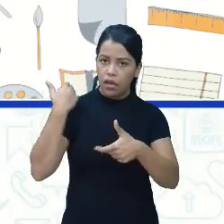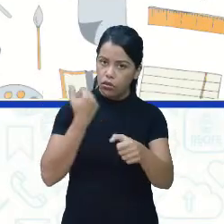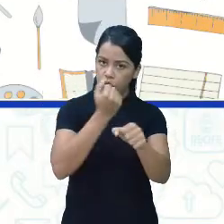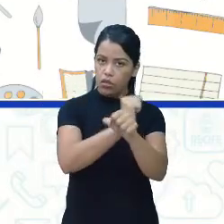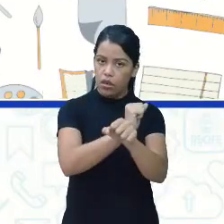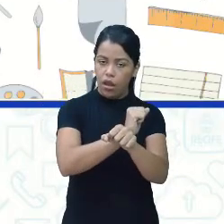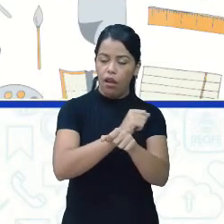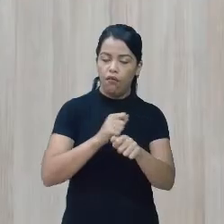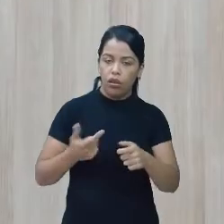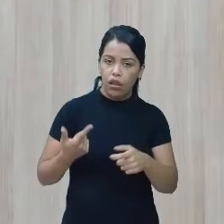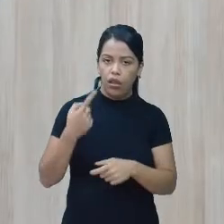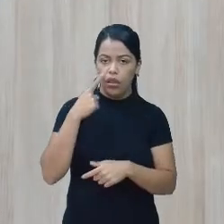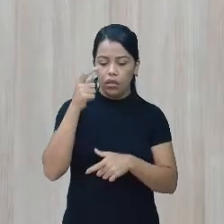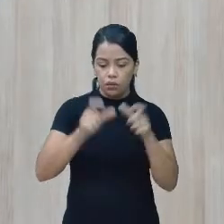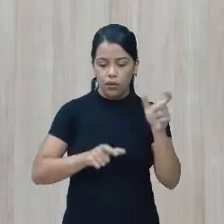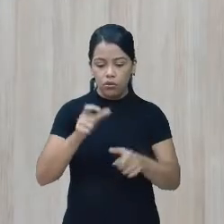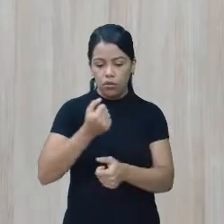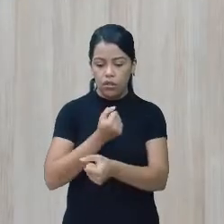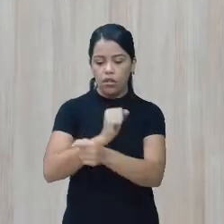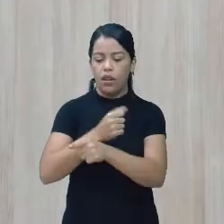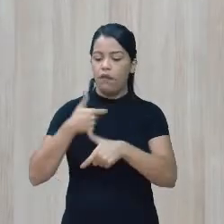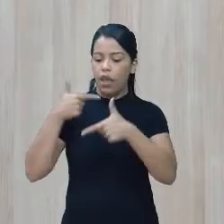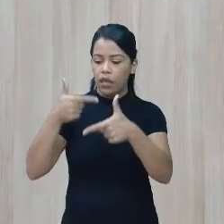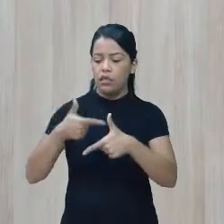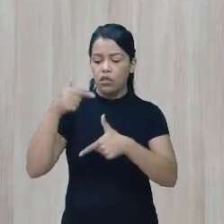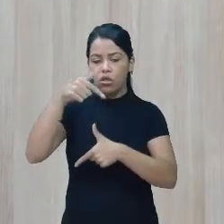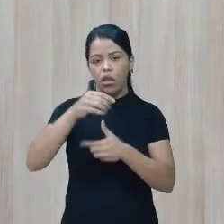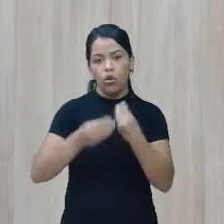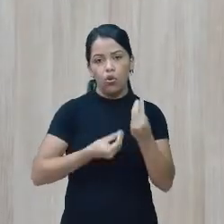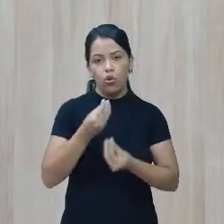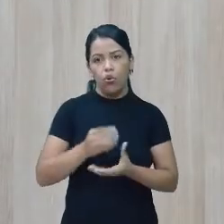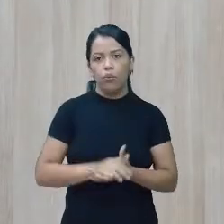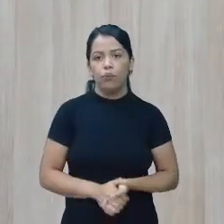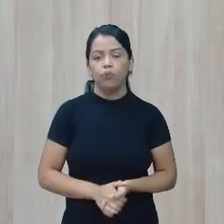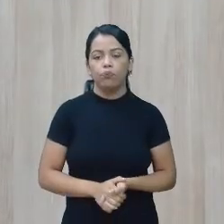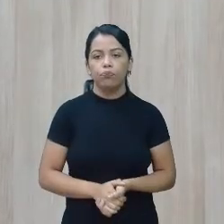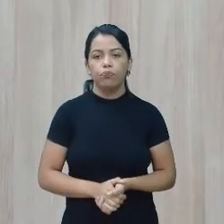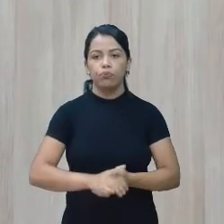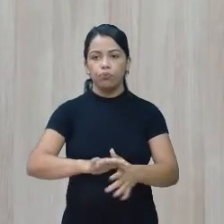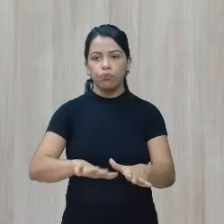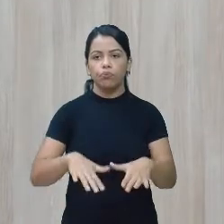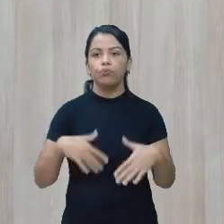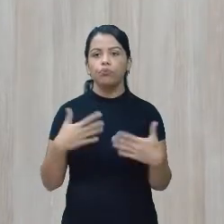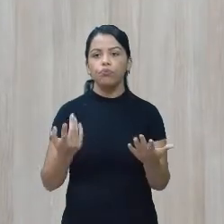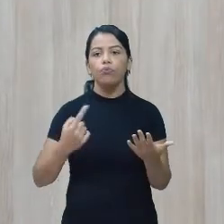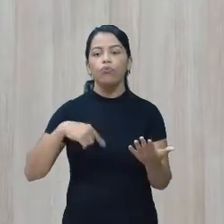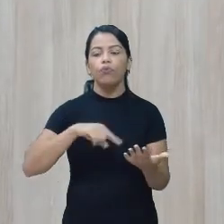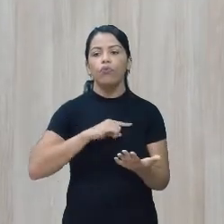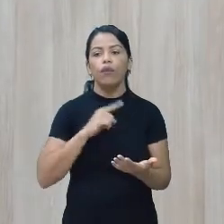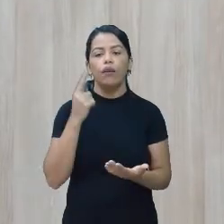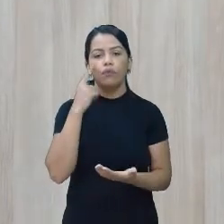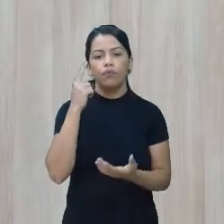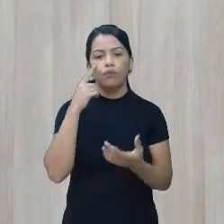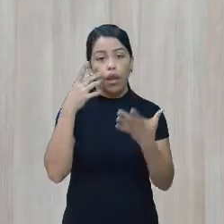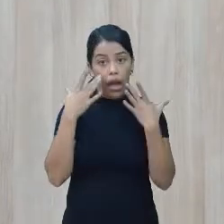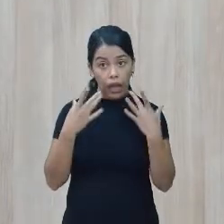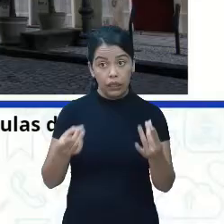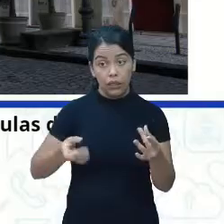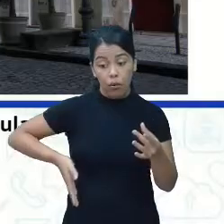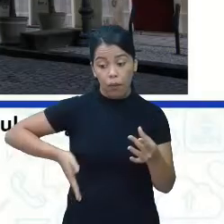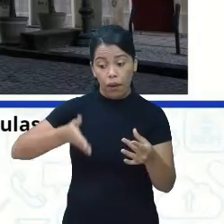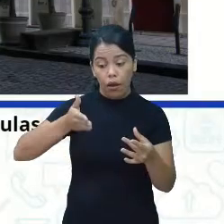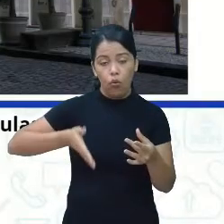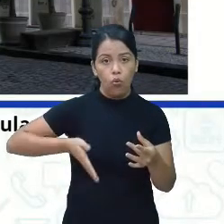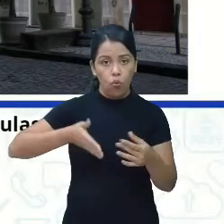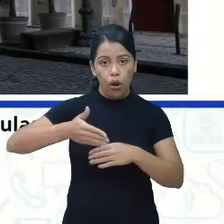aí que nós vamos fazer, tá? Gente, então, seguindo aqui o nosso trabalho, eu vou chamar a atenção para essa rua aqui,